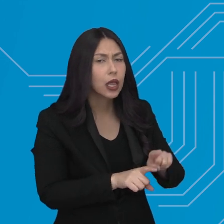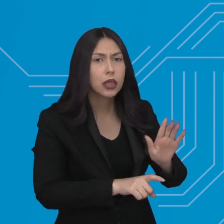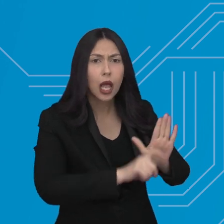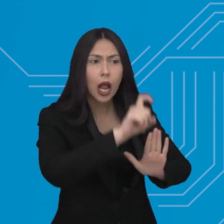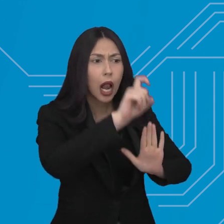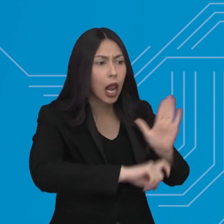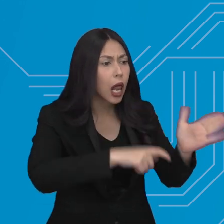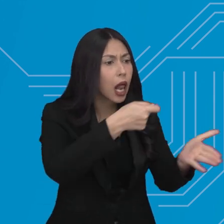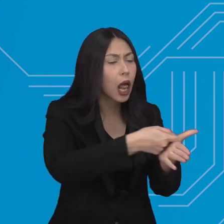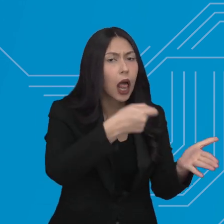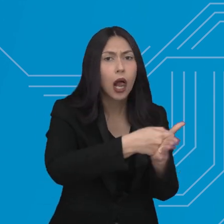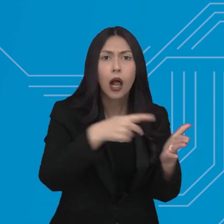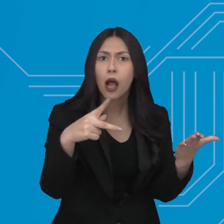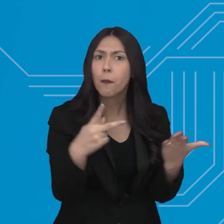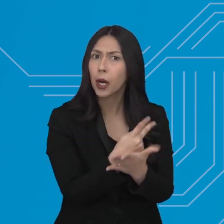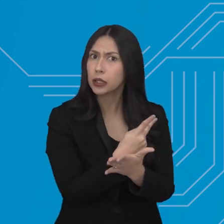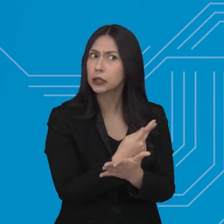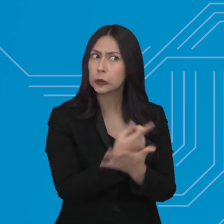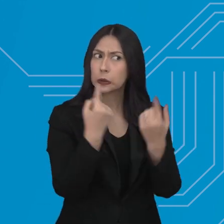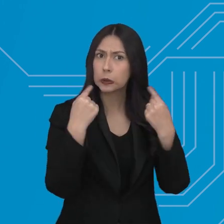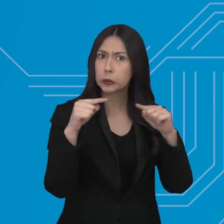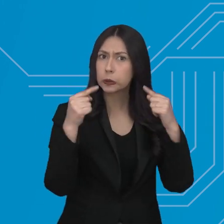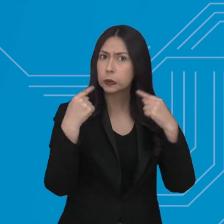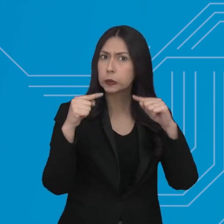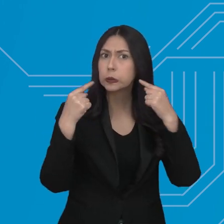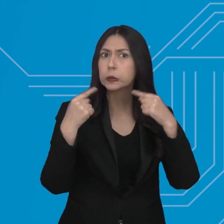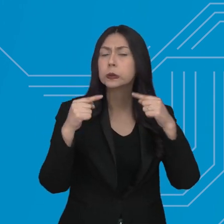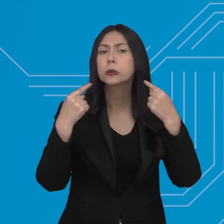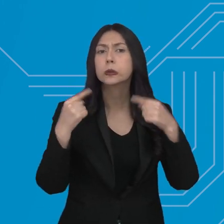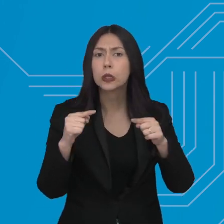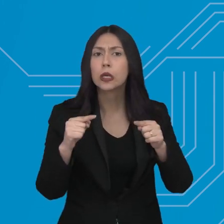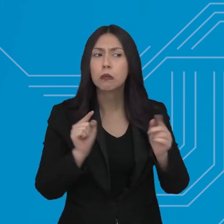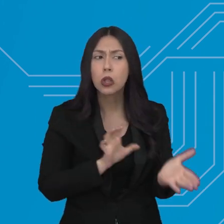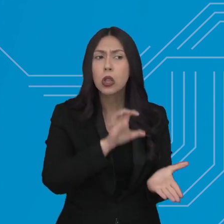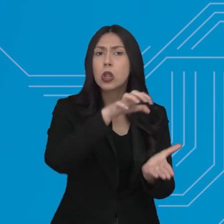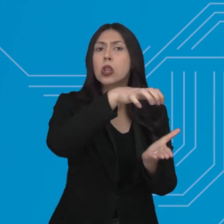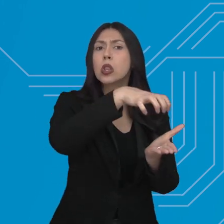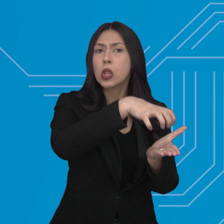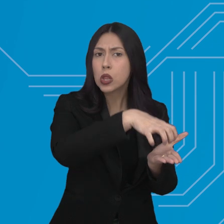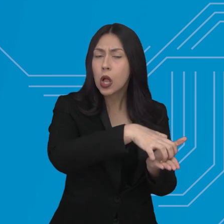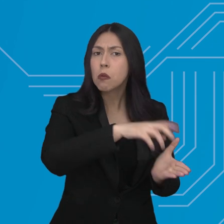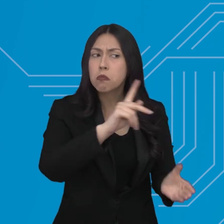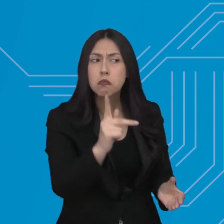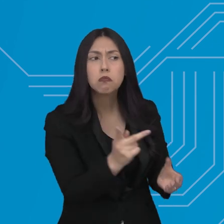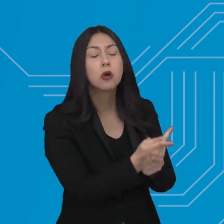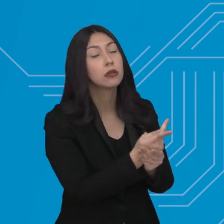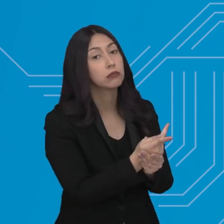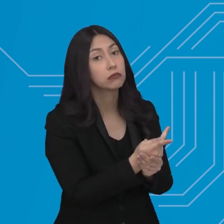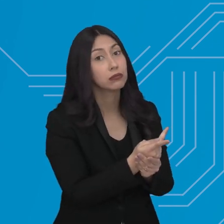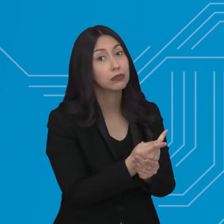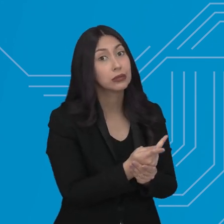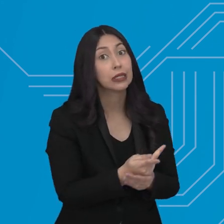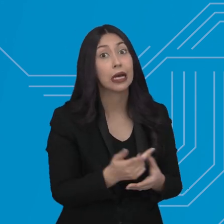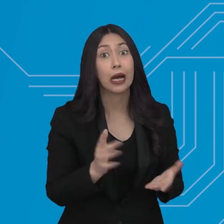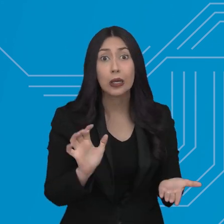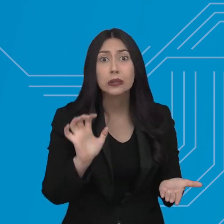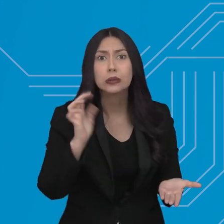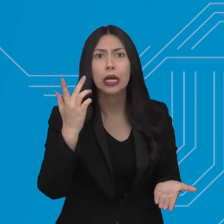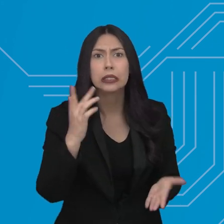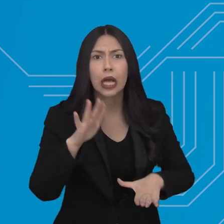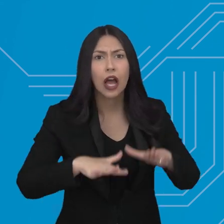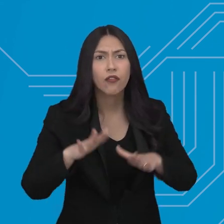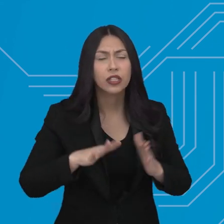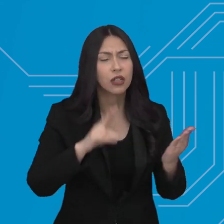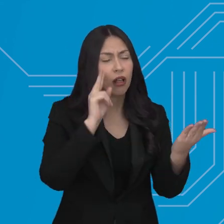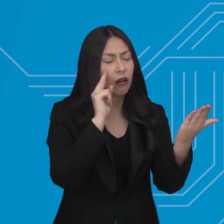tarifas bancárias está entre as principais reclamações registradas pelos órgãos de defesa do consumidor. É comum clientes